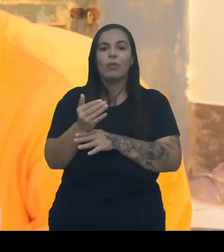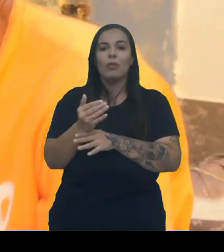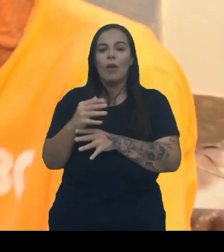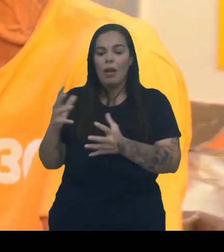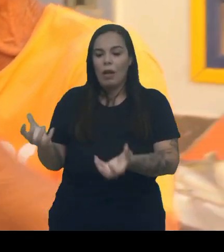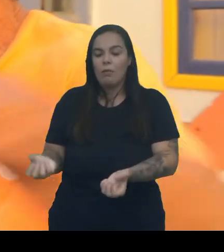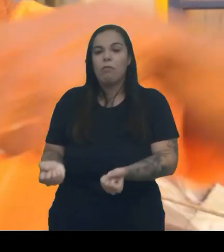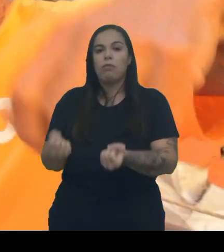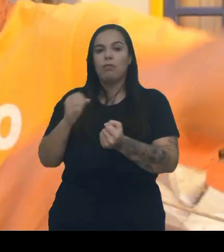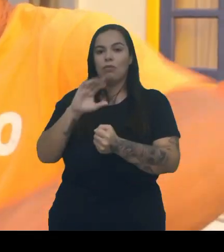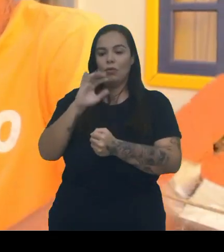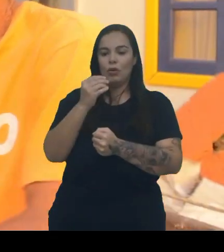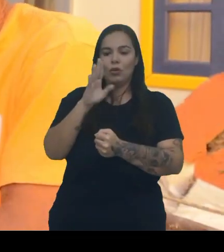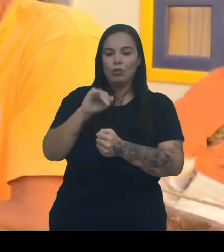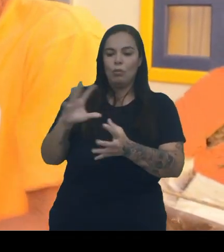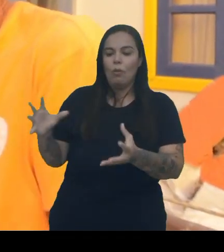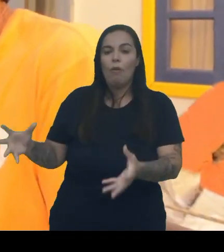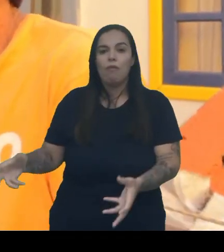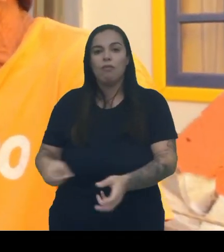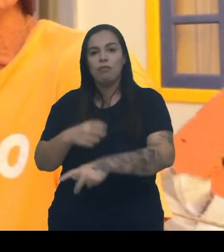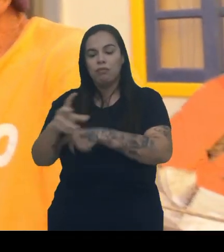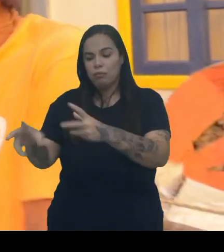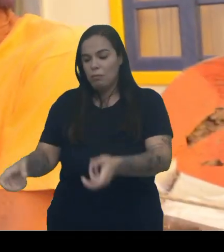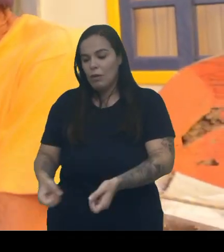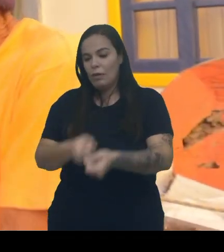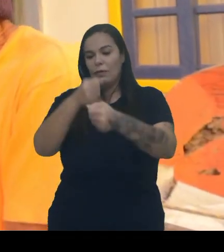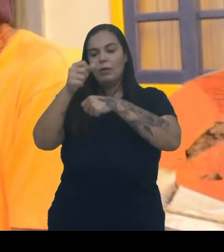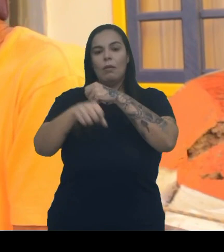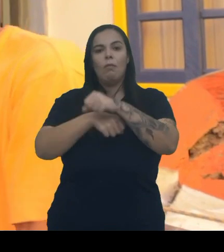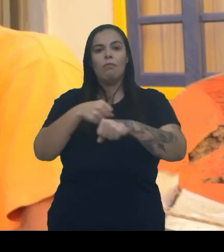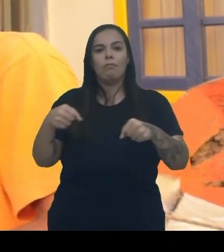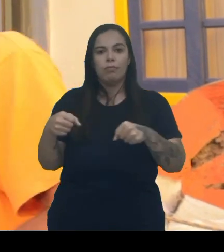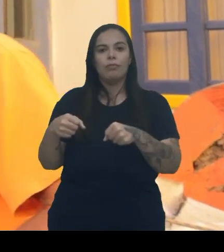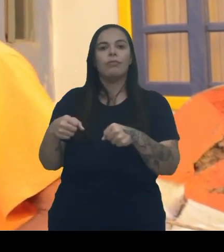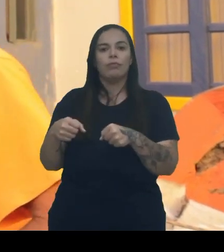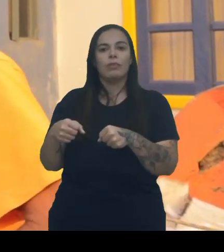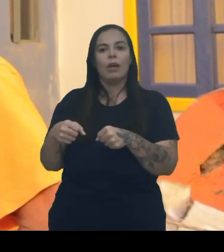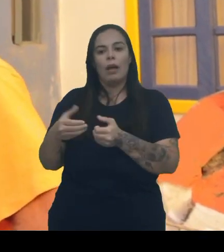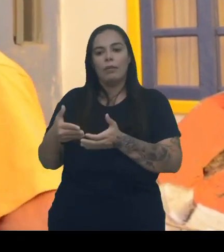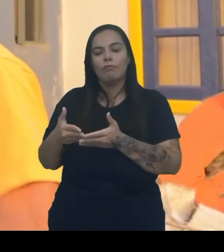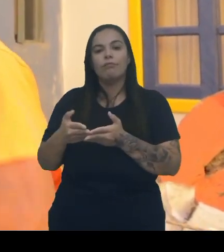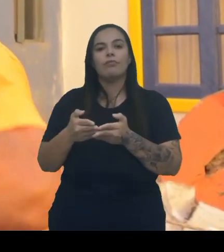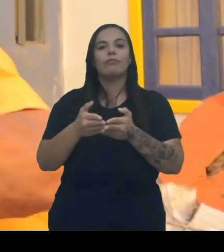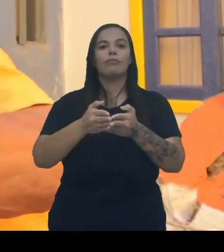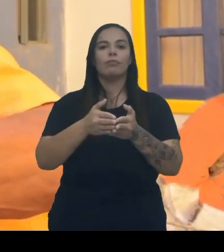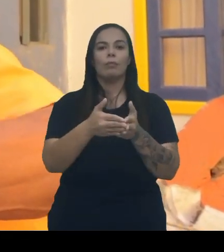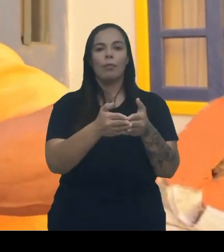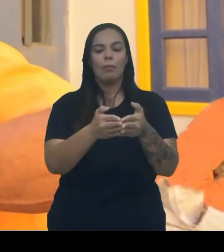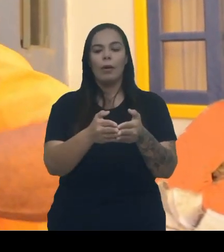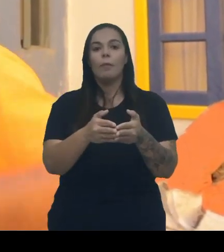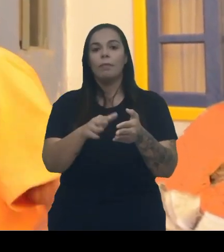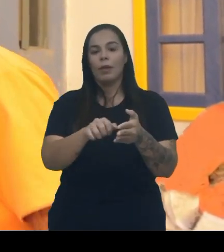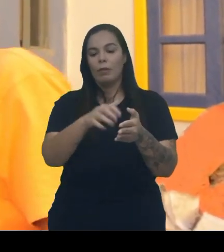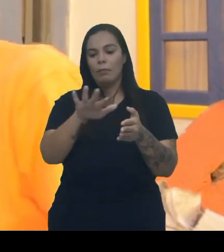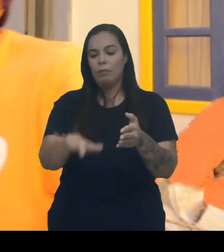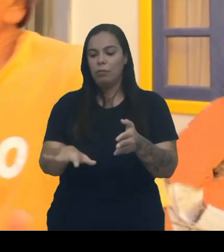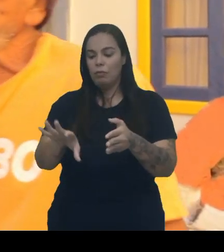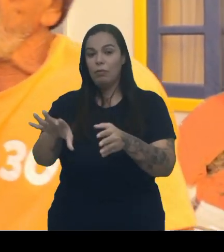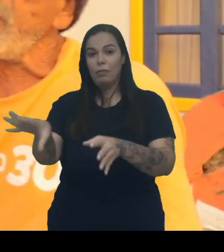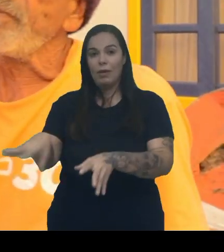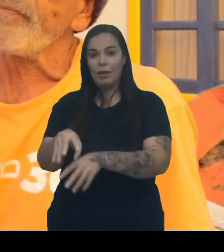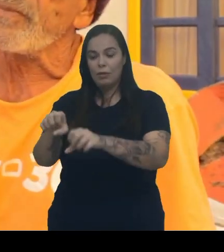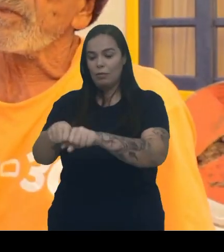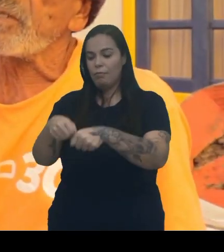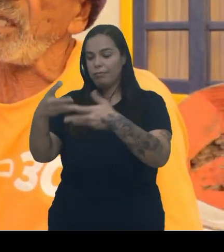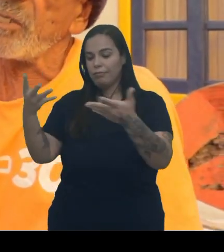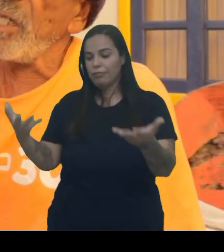alvoroço, levanta o chumbo, junta tudo, amarra e vai puxando para a canoa. Aí encosta a canoa aqui do lado, abre a rede e vai tirando aquilo